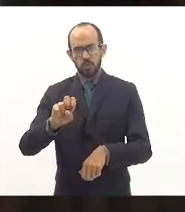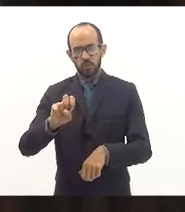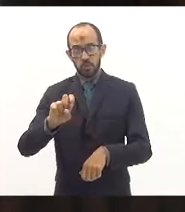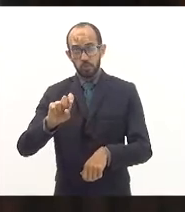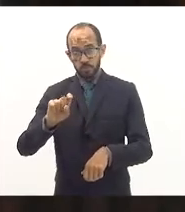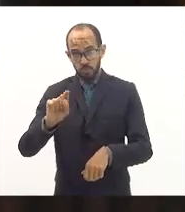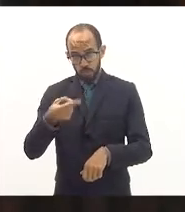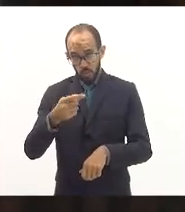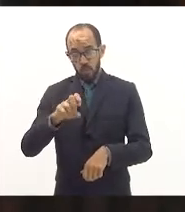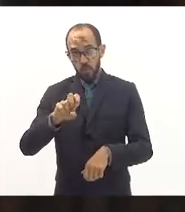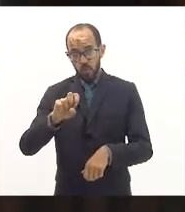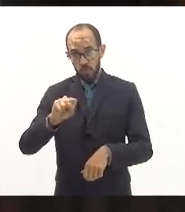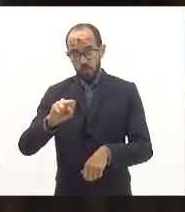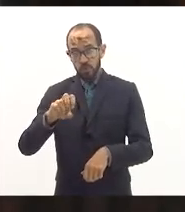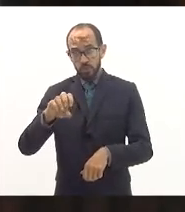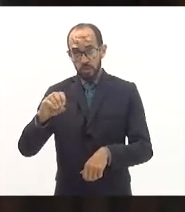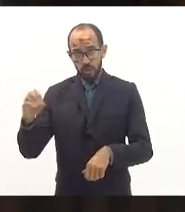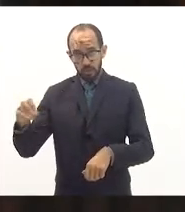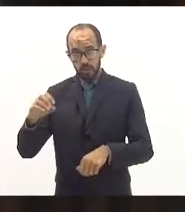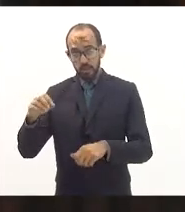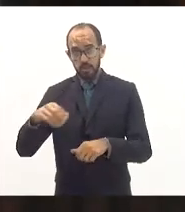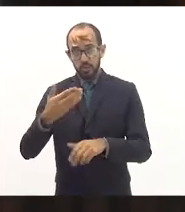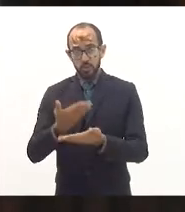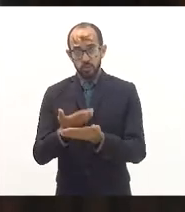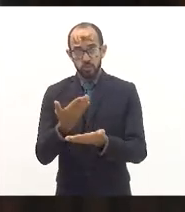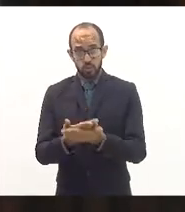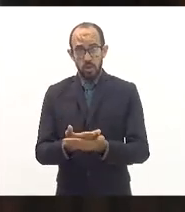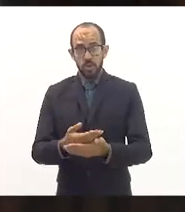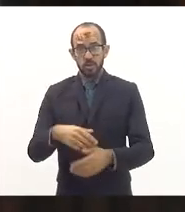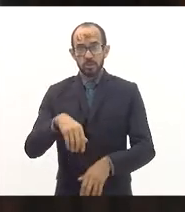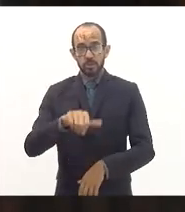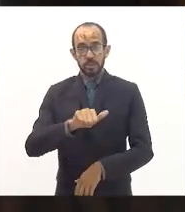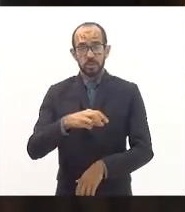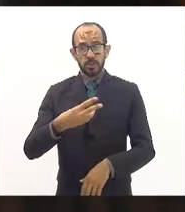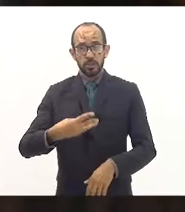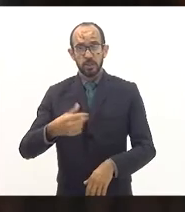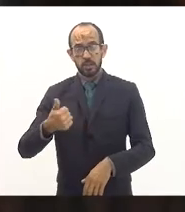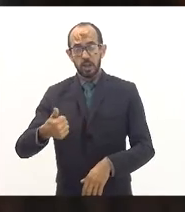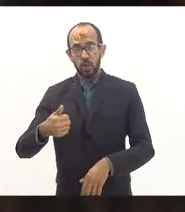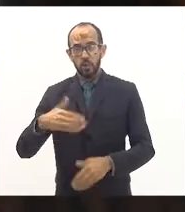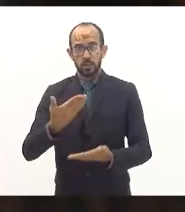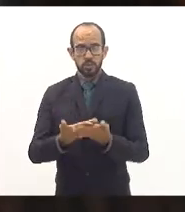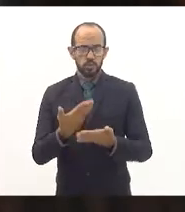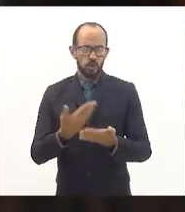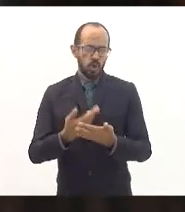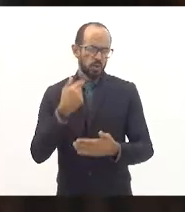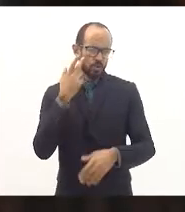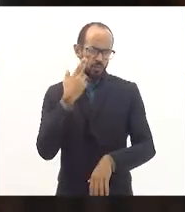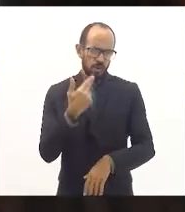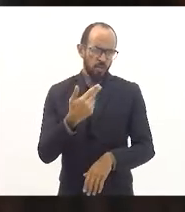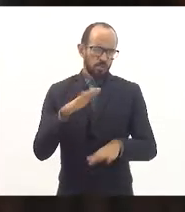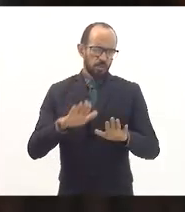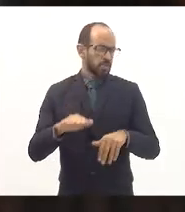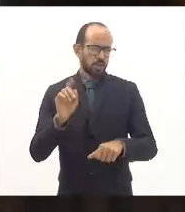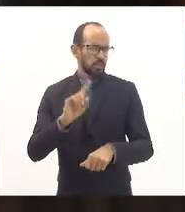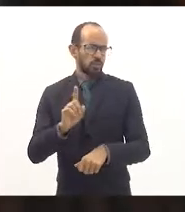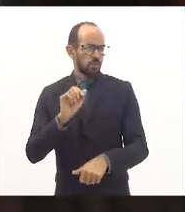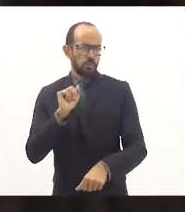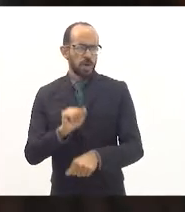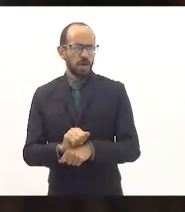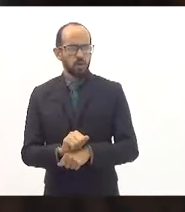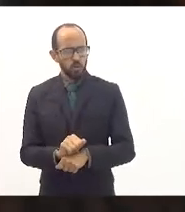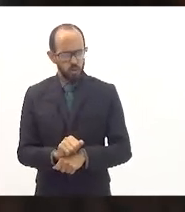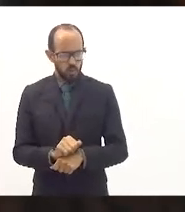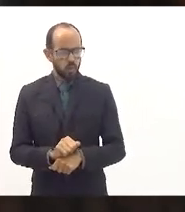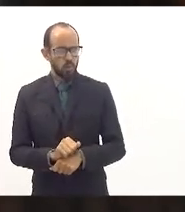275 escolas técnicas e 131 ginásios e escolas normais. Mas Brizola não parou por aí.